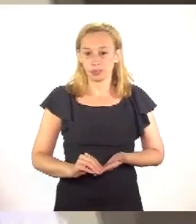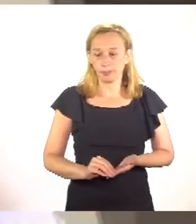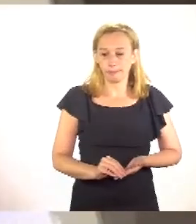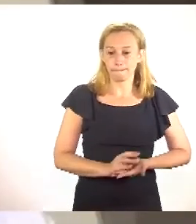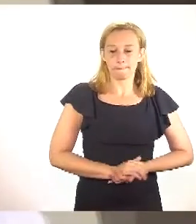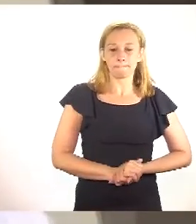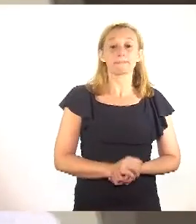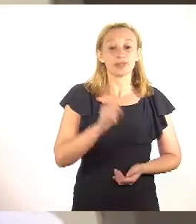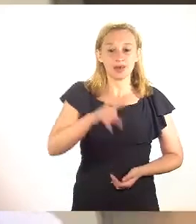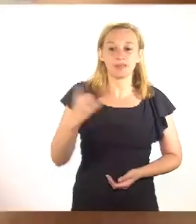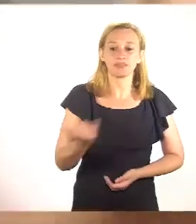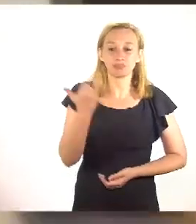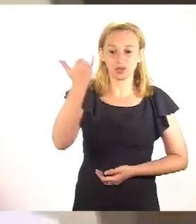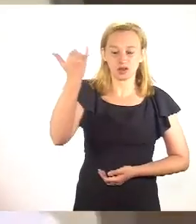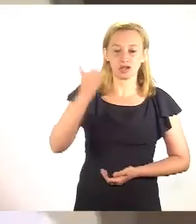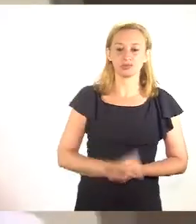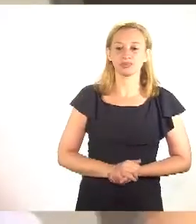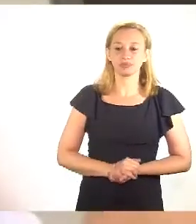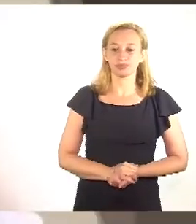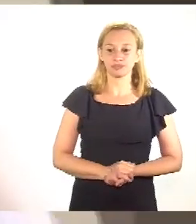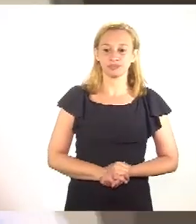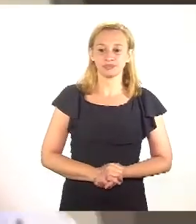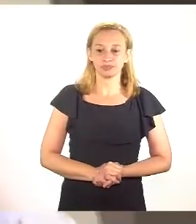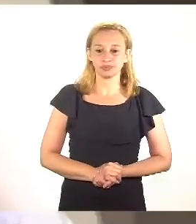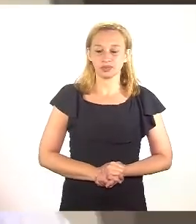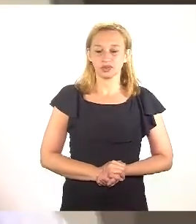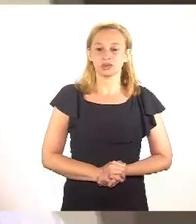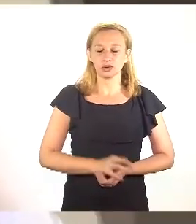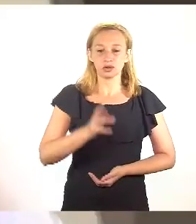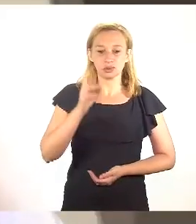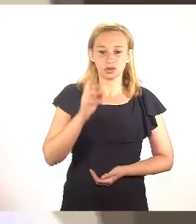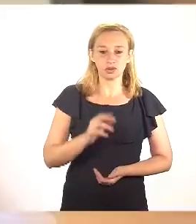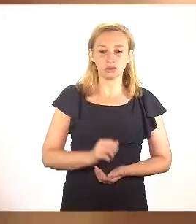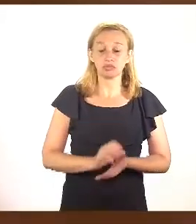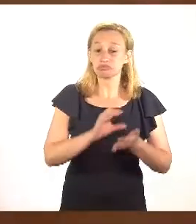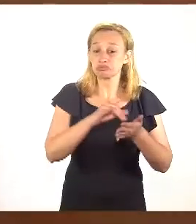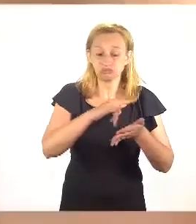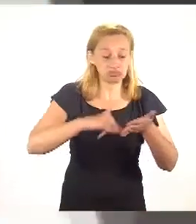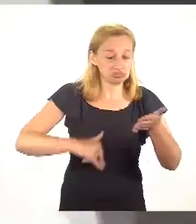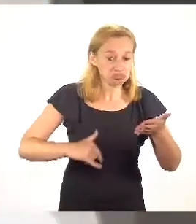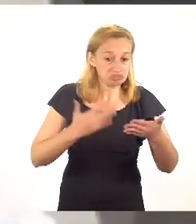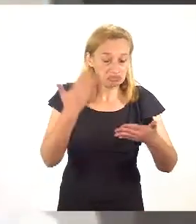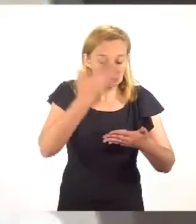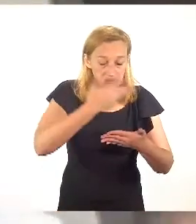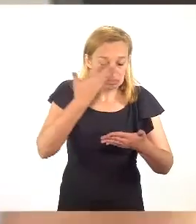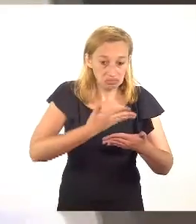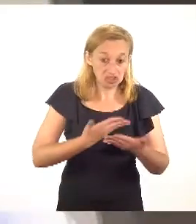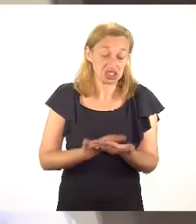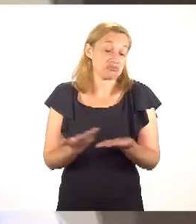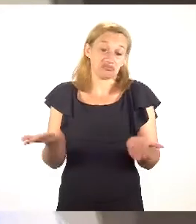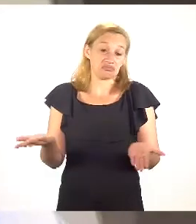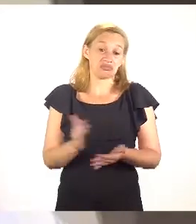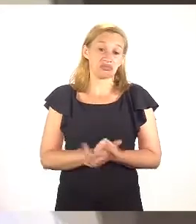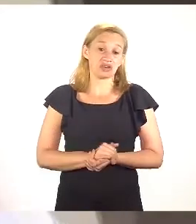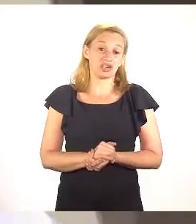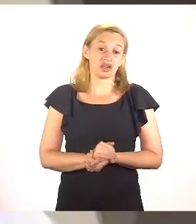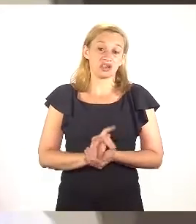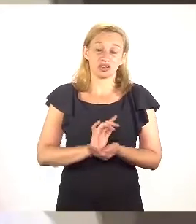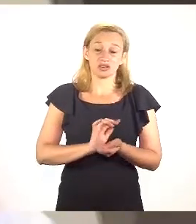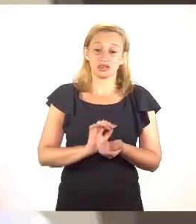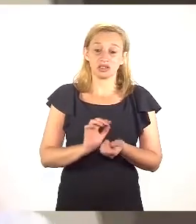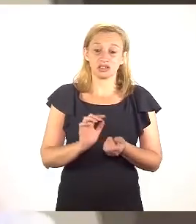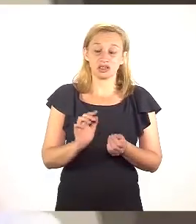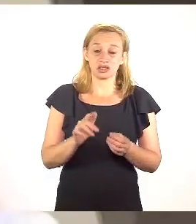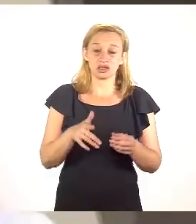muito importante. E quanto ao currículo do senhor, não vi um currículo vasto, tenho certeza que o senhor